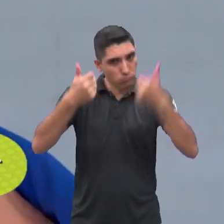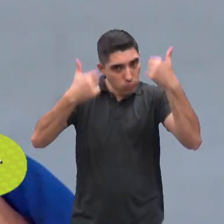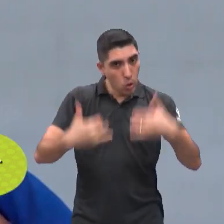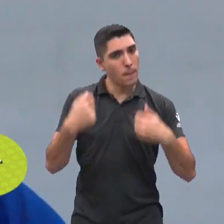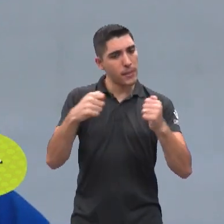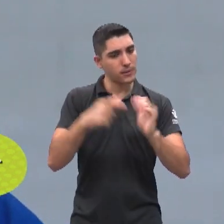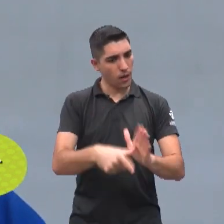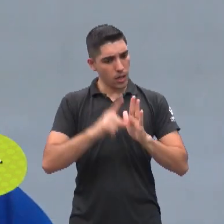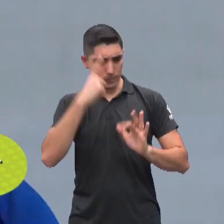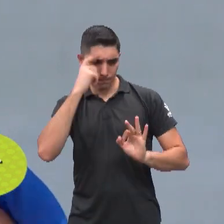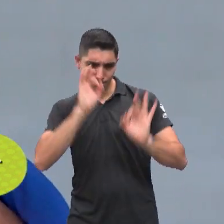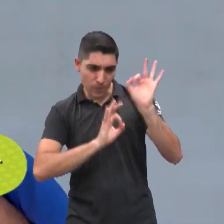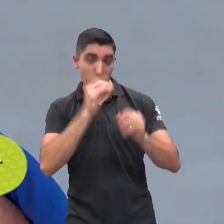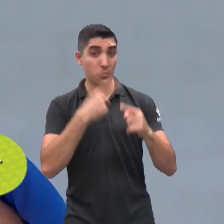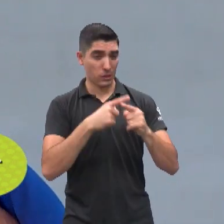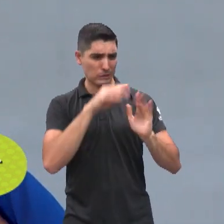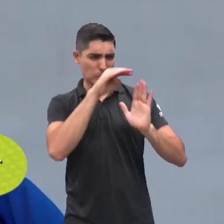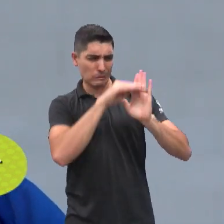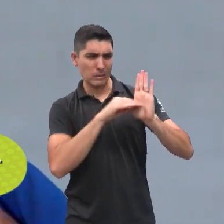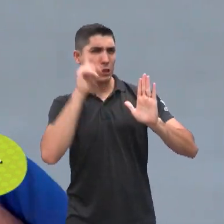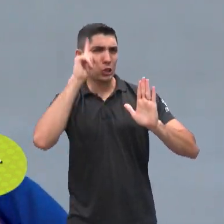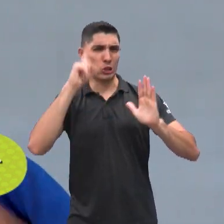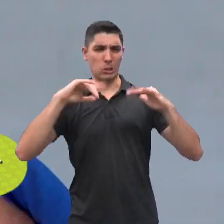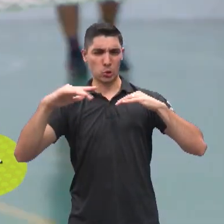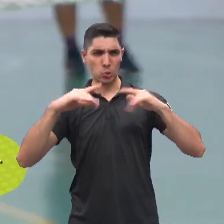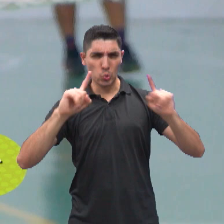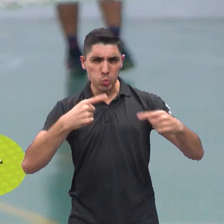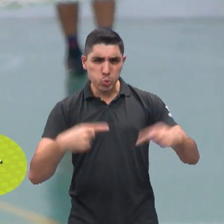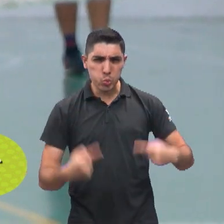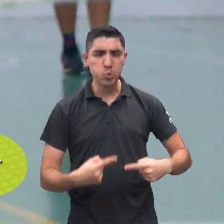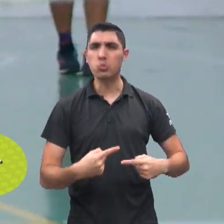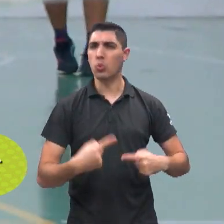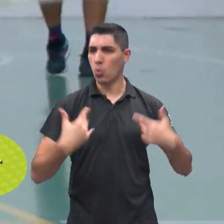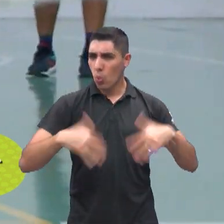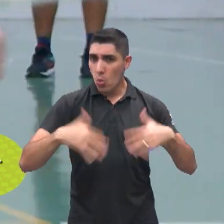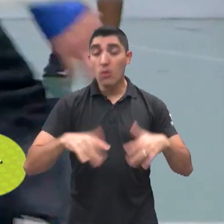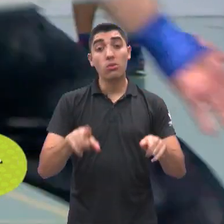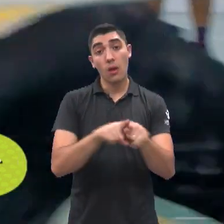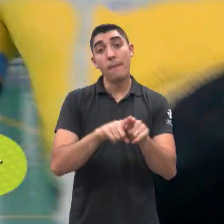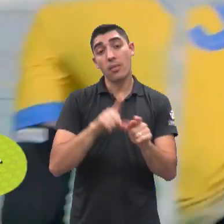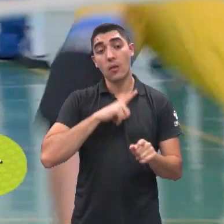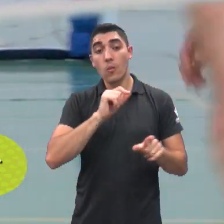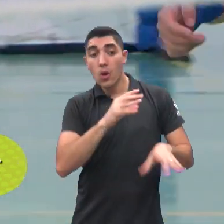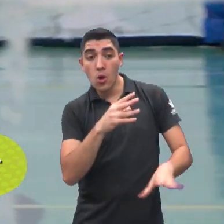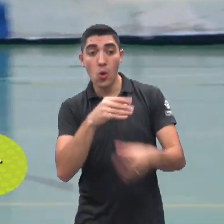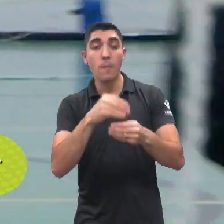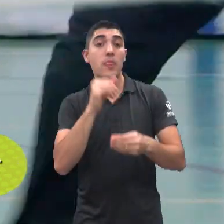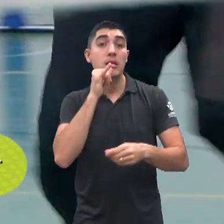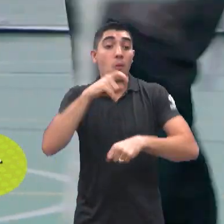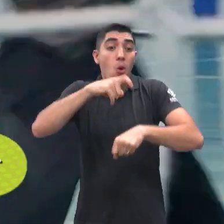programação é intensa e conta com alguns adicionais, como, por exemplo, o fuso